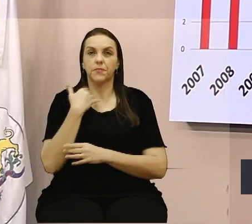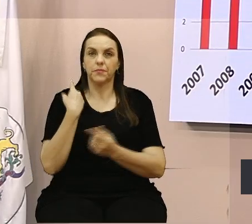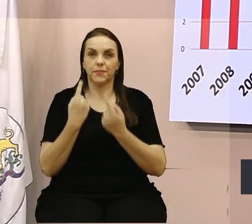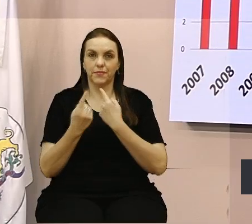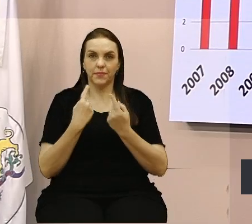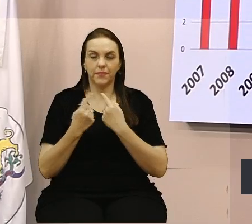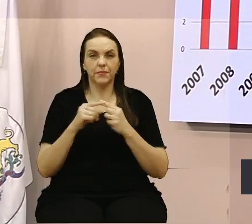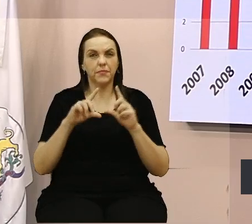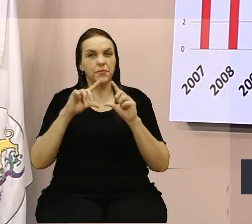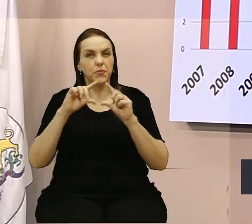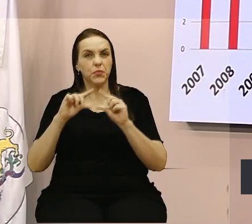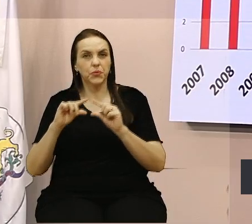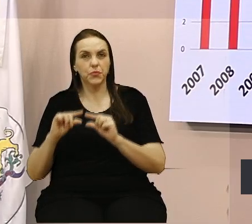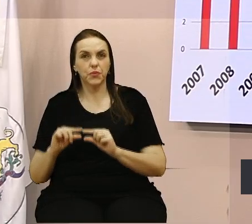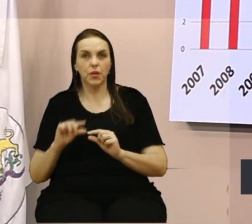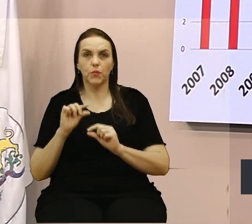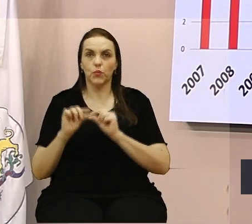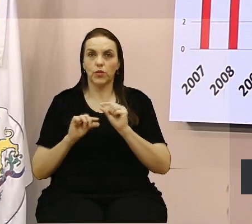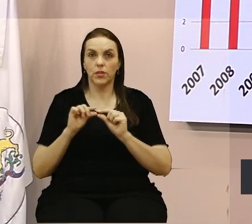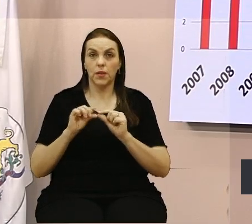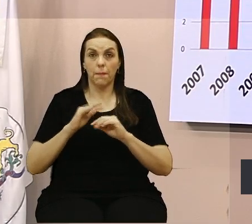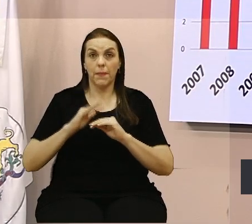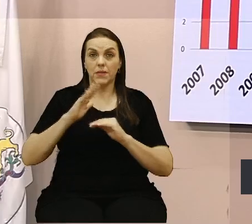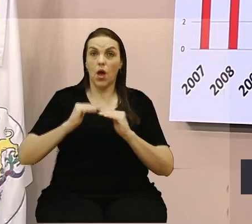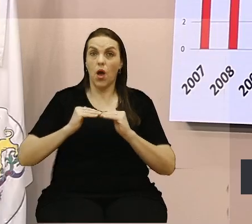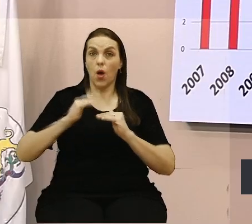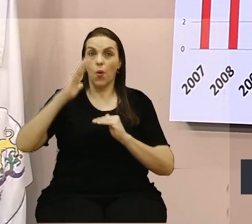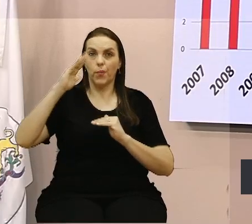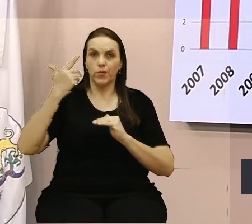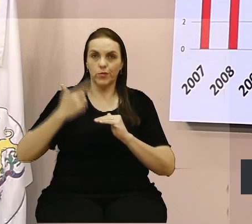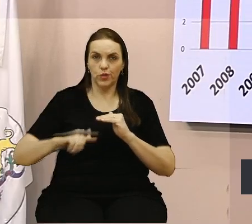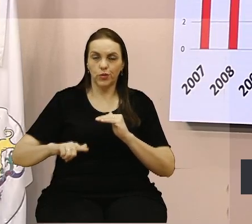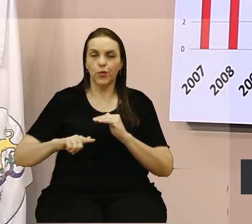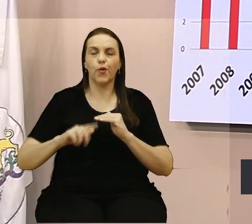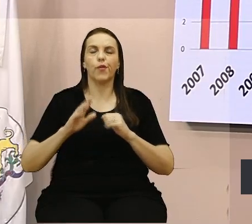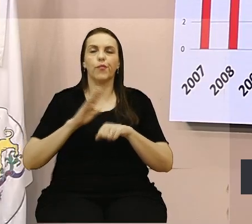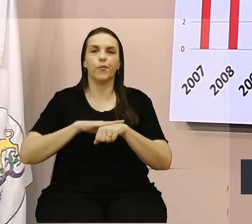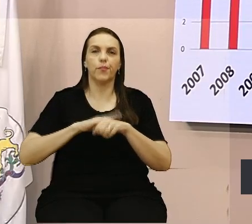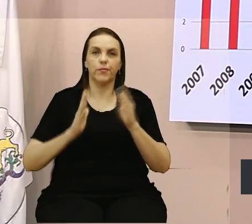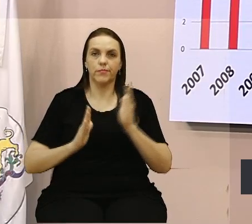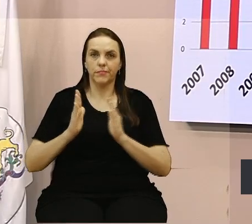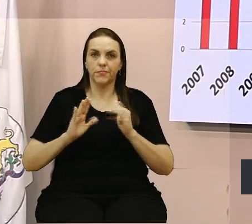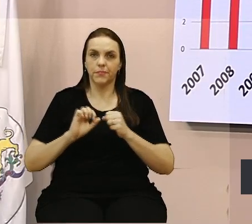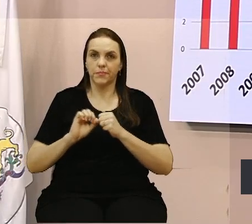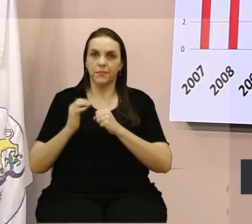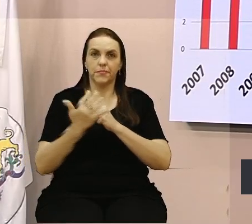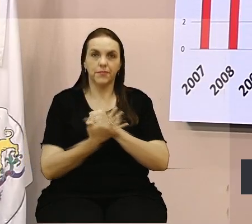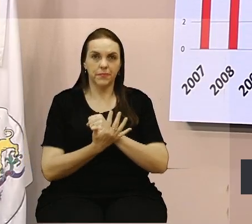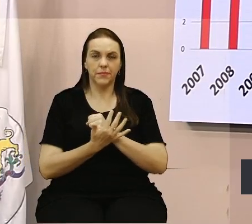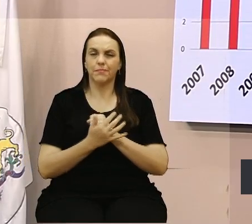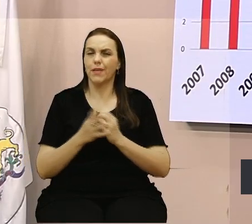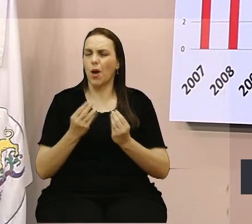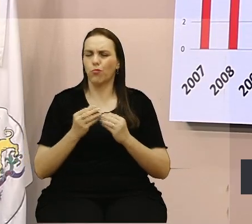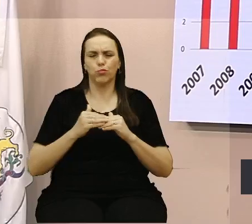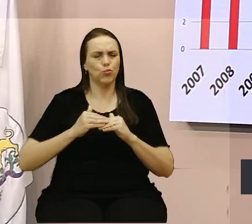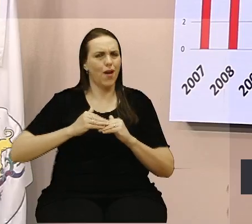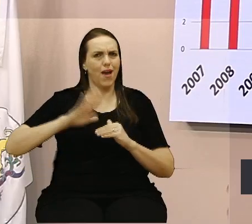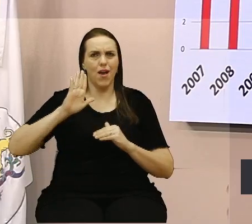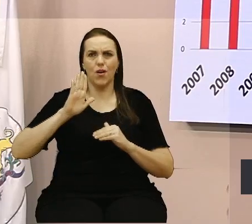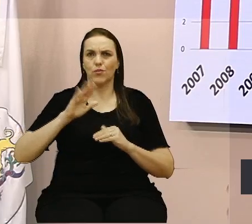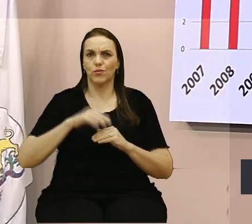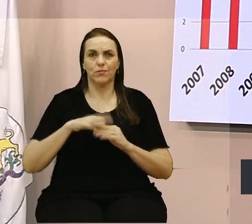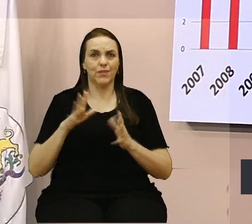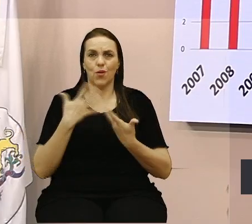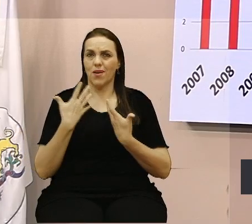uma pequena redução, mas já aumentou de novo na época da pandemia, tudo. Mas é muito alto, é inadmissível ter 15 mortes